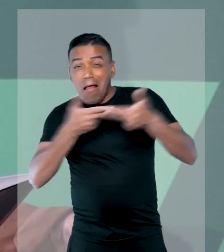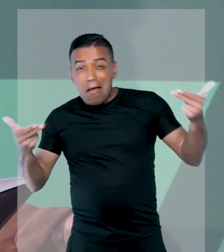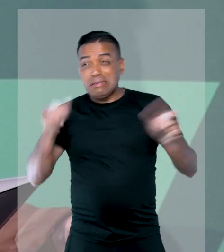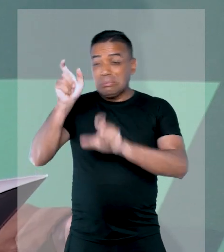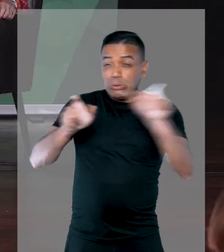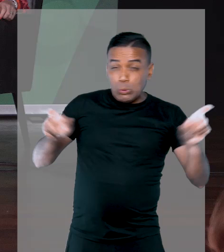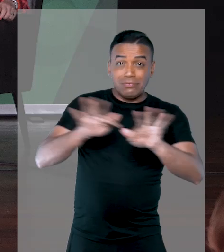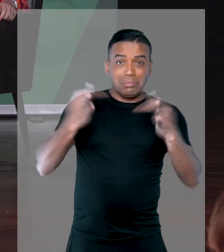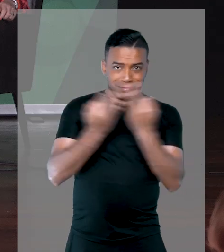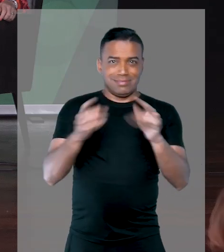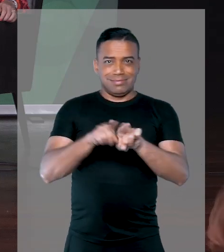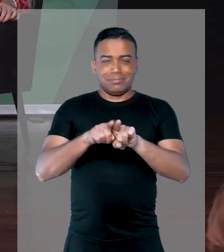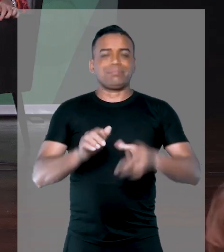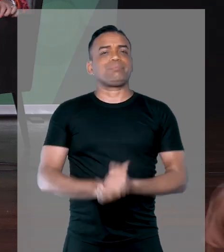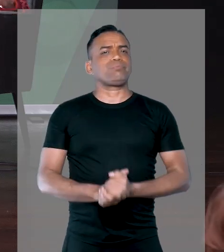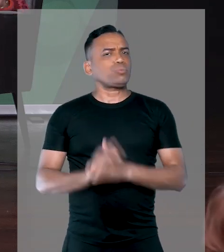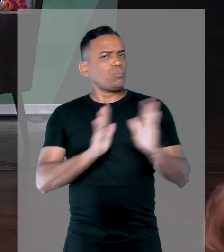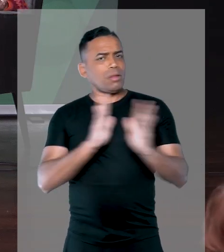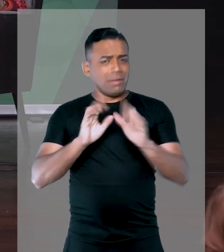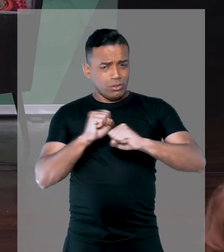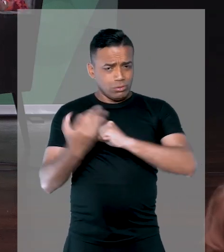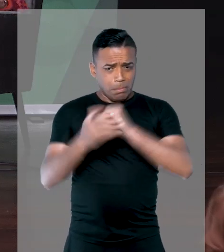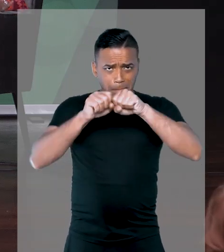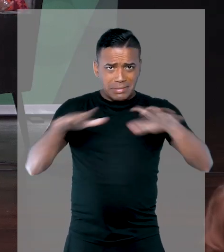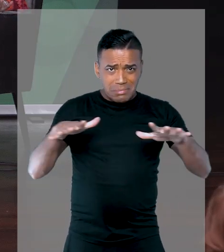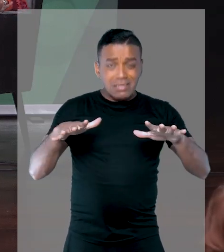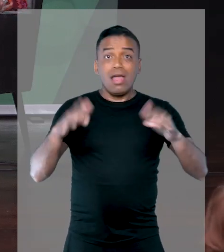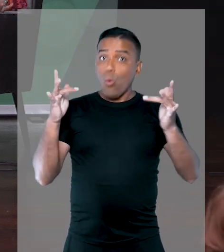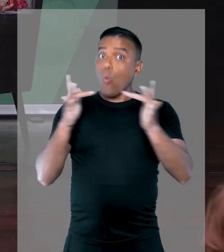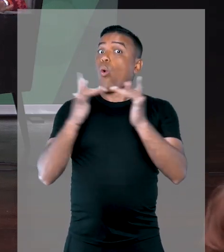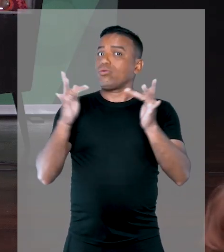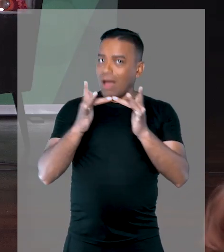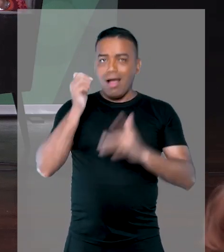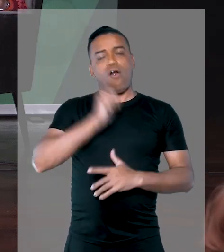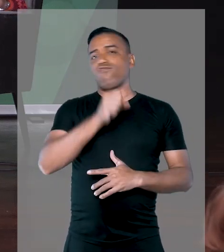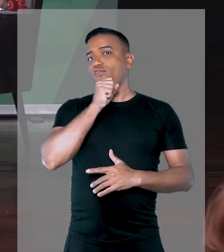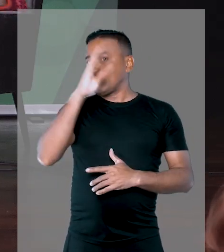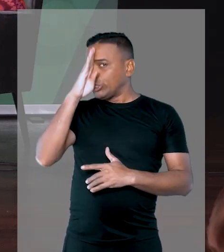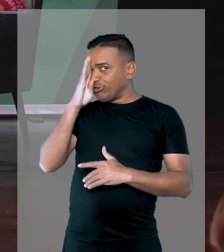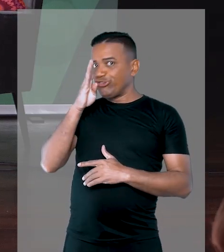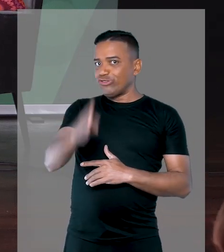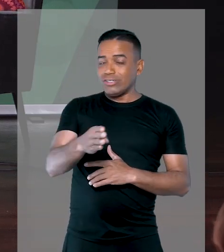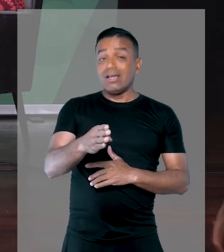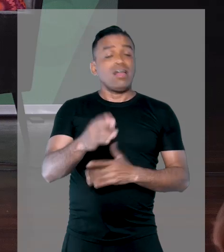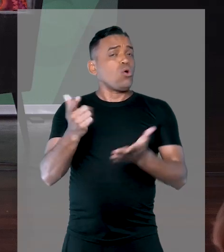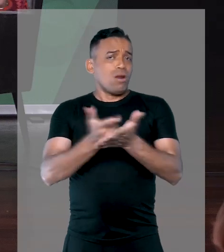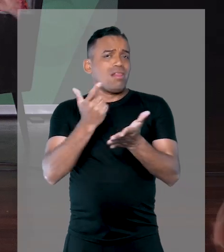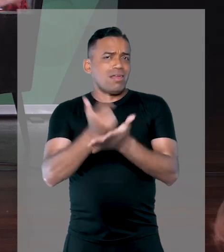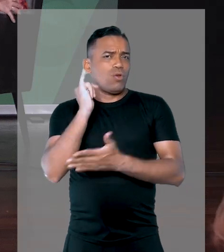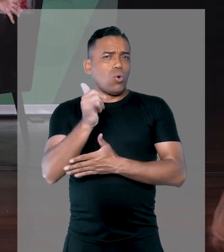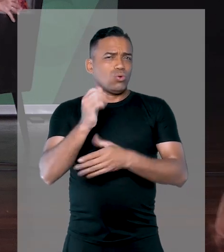familiares também. Então, teve um período da pandemia que eu tive bastante contato com ela e que eu até conto no livro.